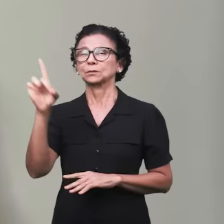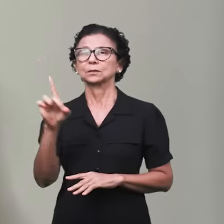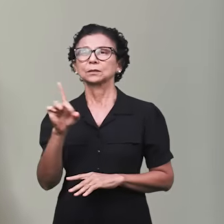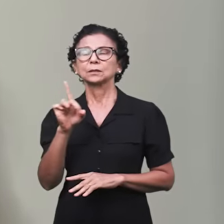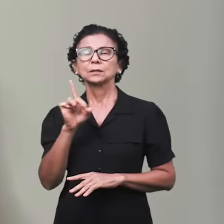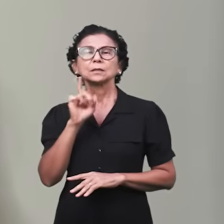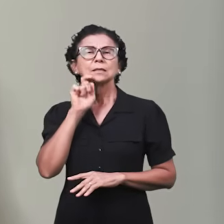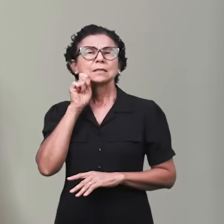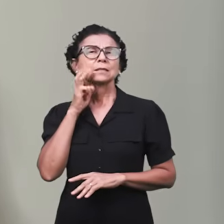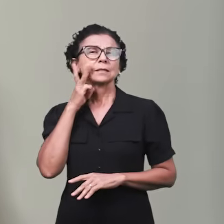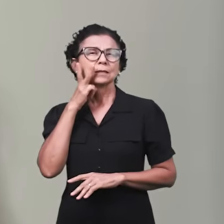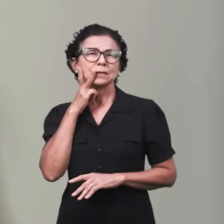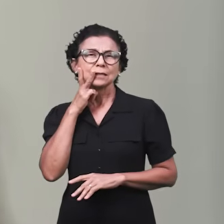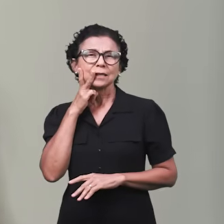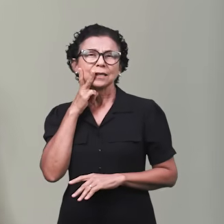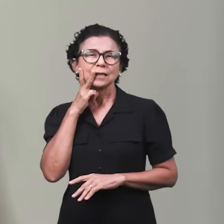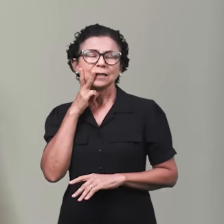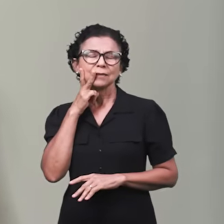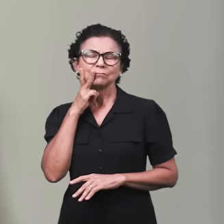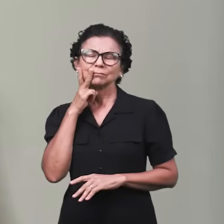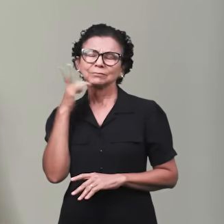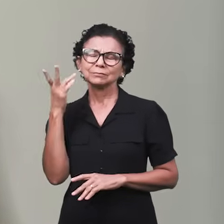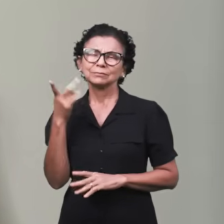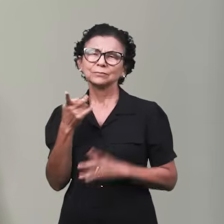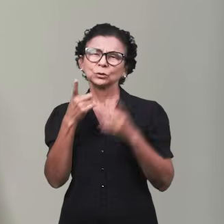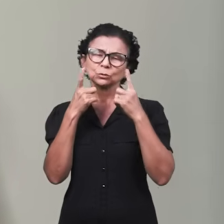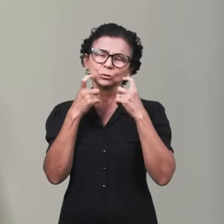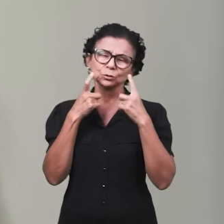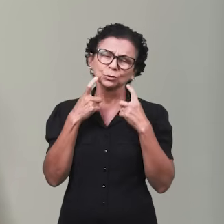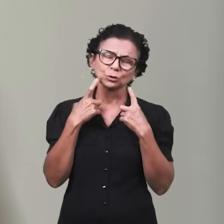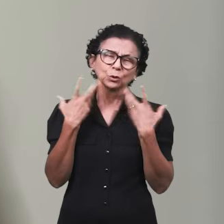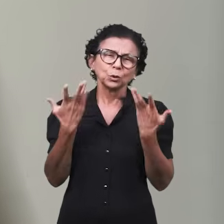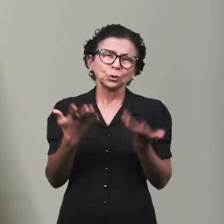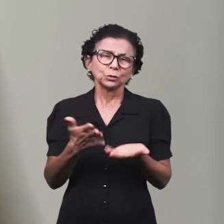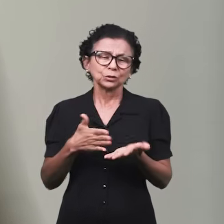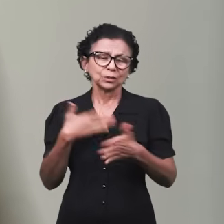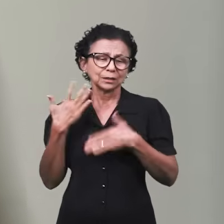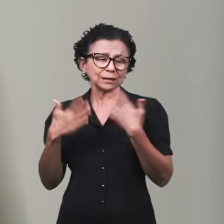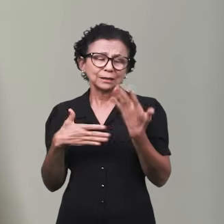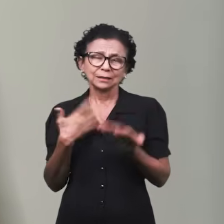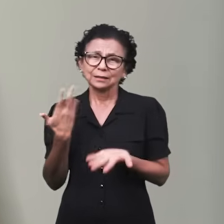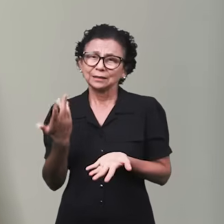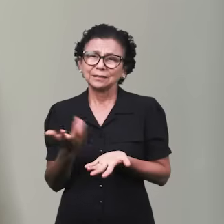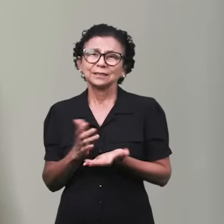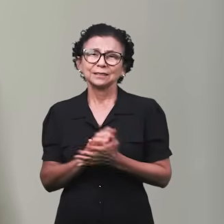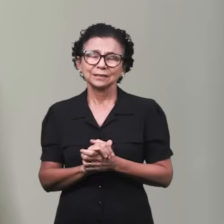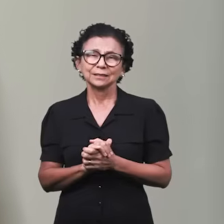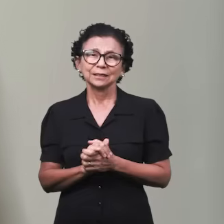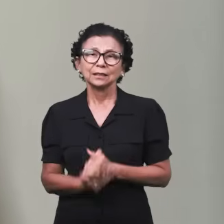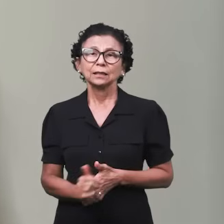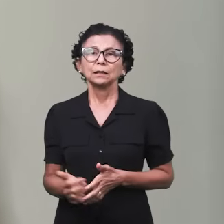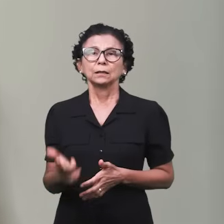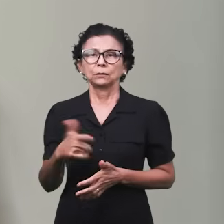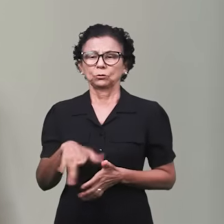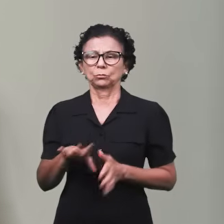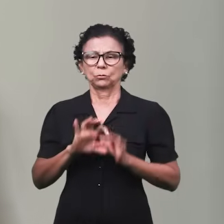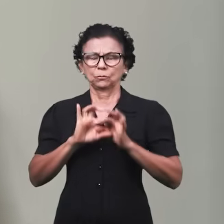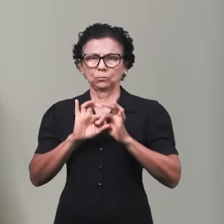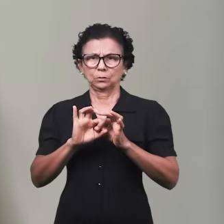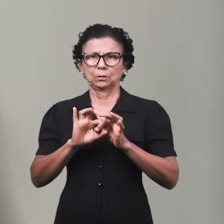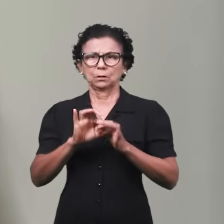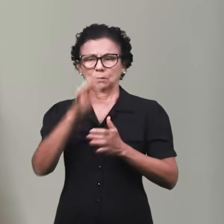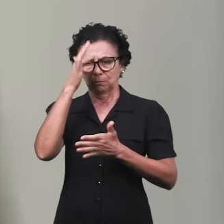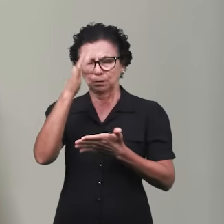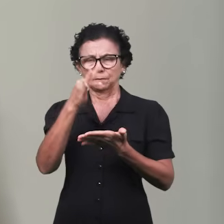grande quebrantamento e ali o Senhor operou profundamente nos corações, fortalecendo a fé na vida dos irmãos e renovando